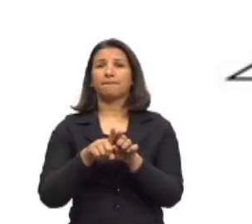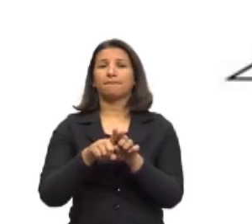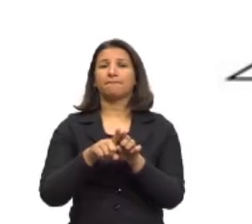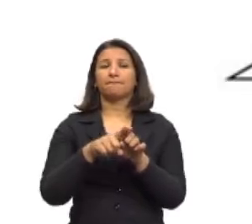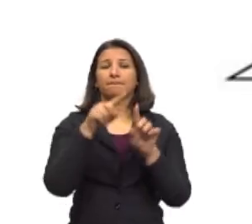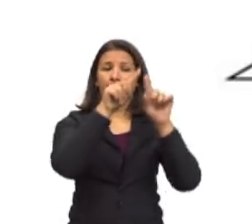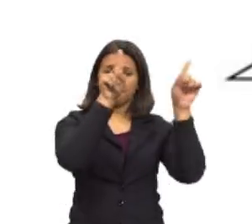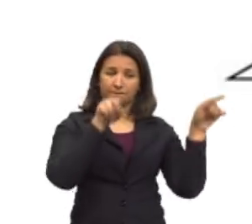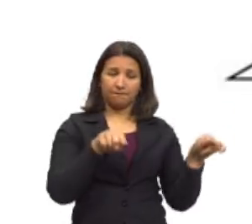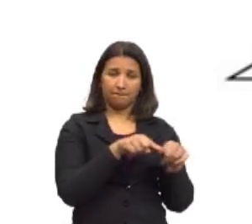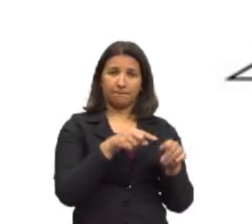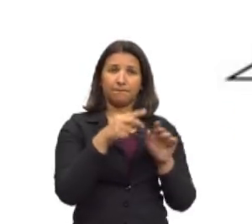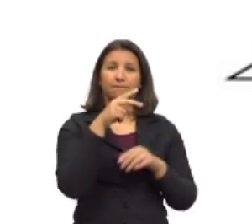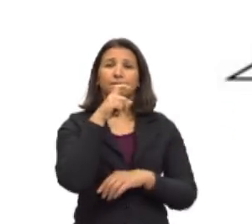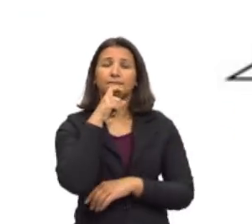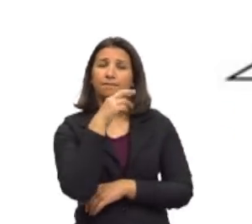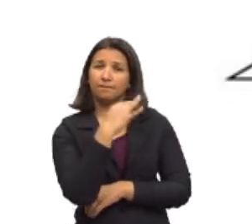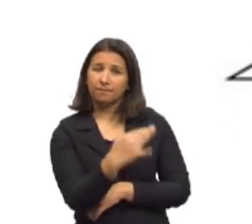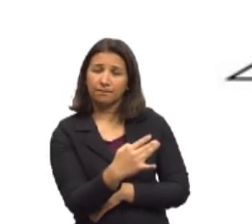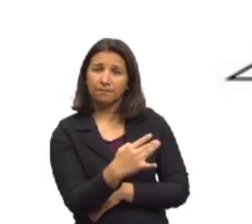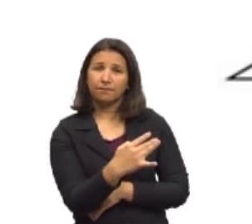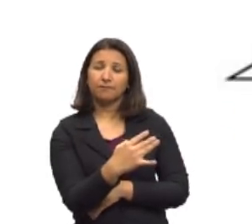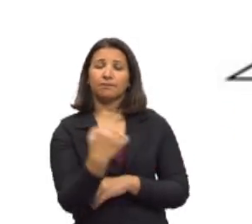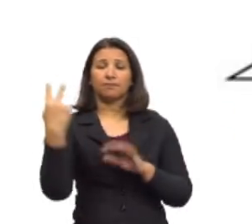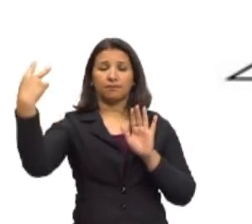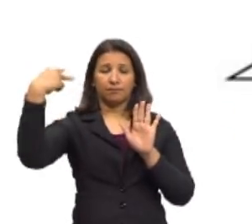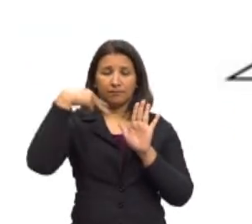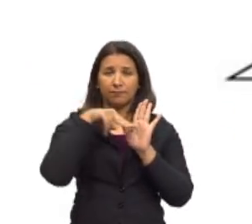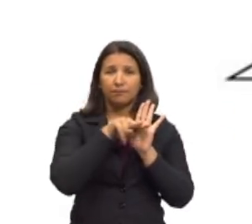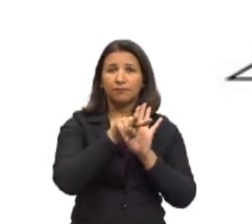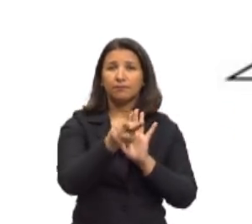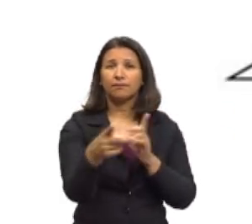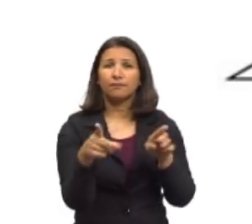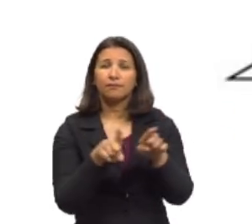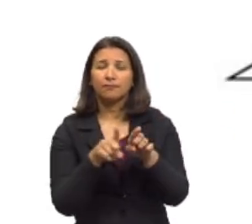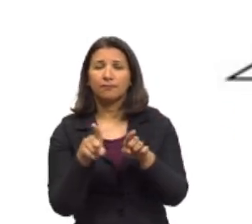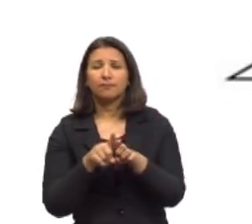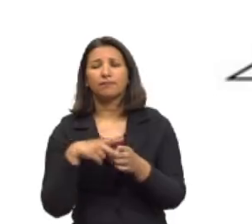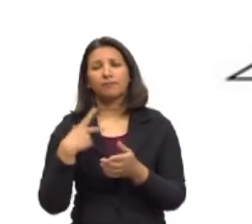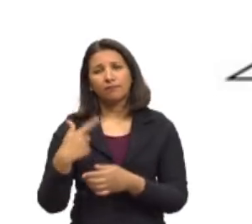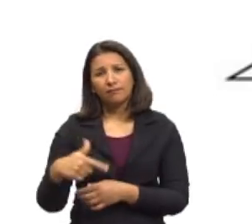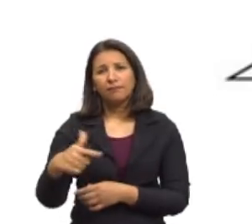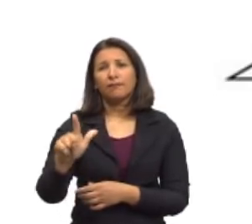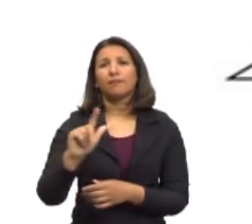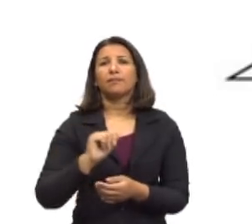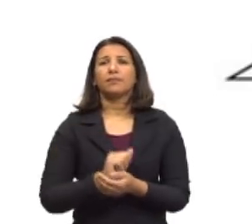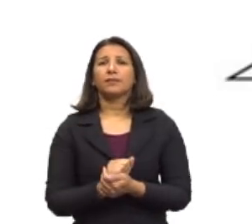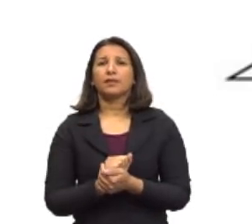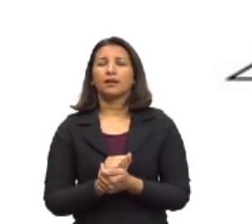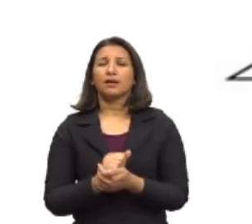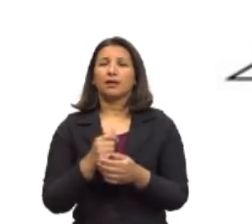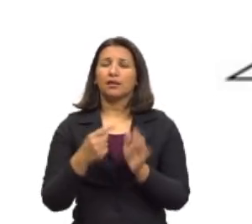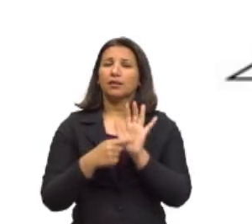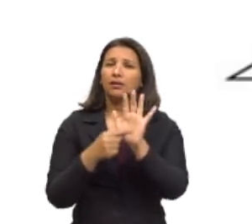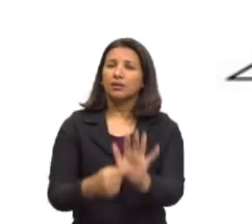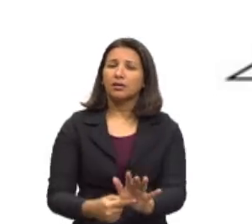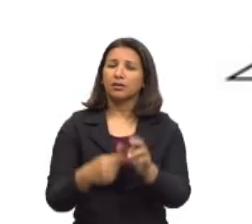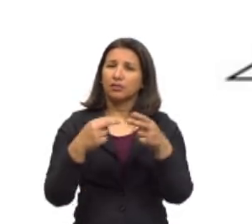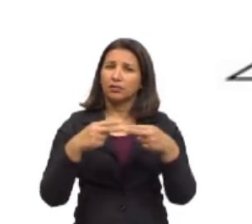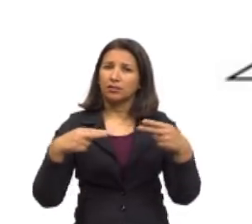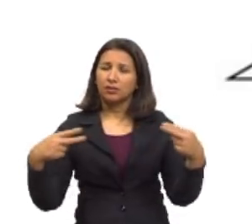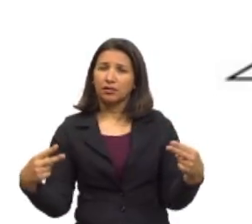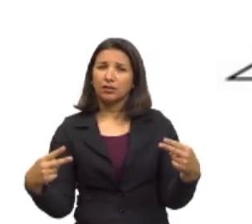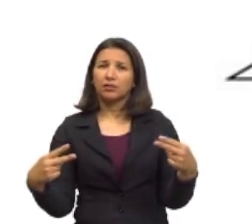luz branca, refletiria o verde e absorveria o restante. Então, aqui na tela tem os objetos azuis,